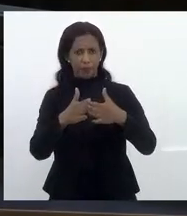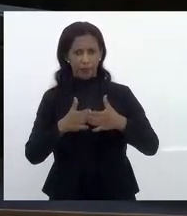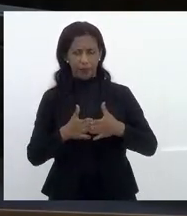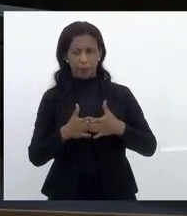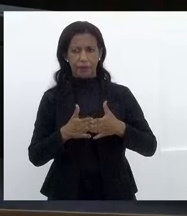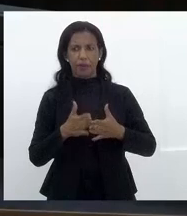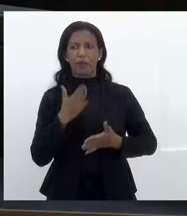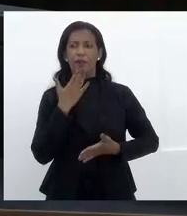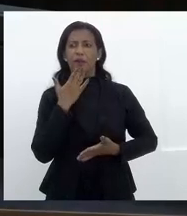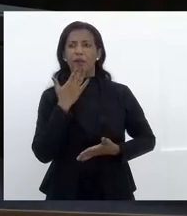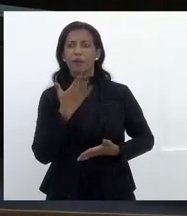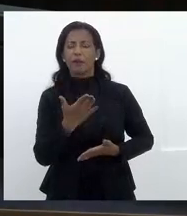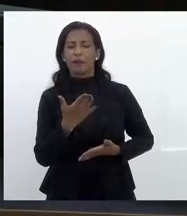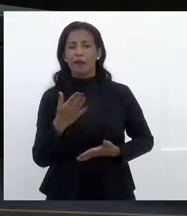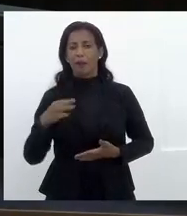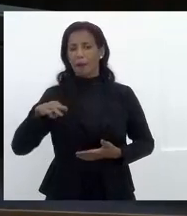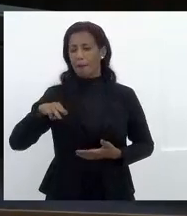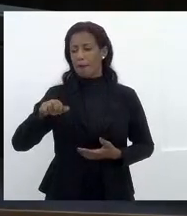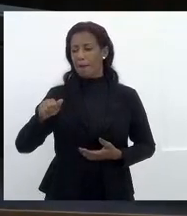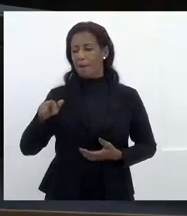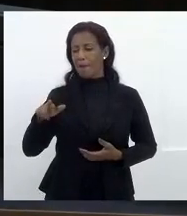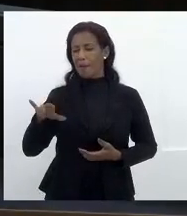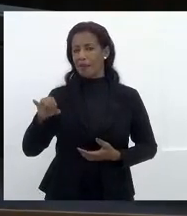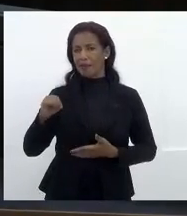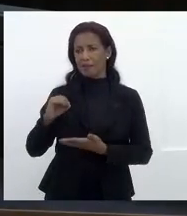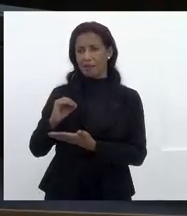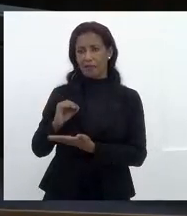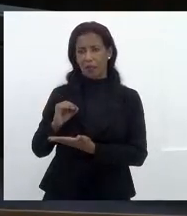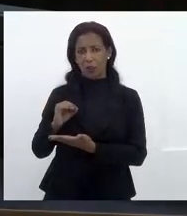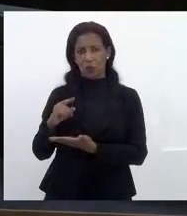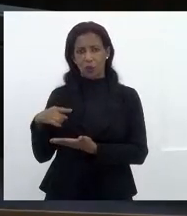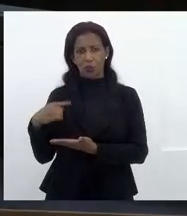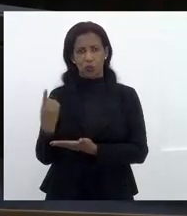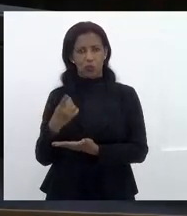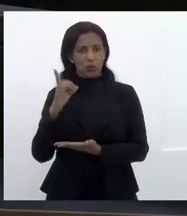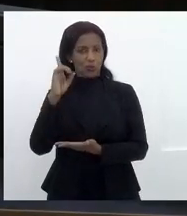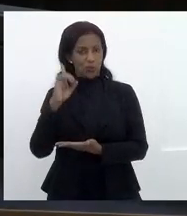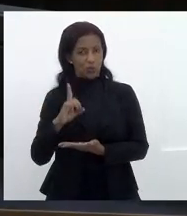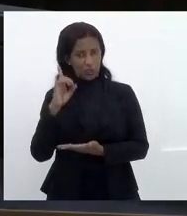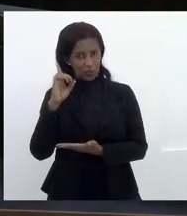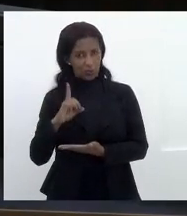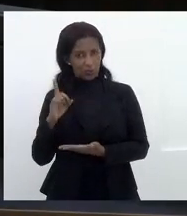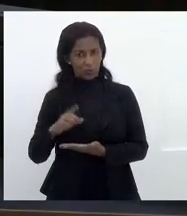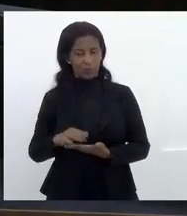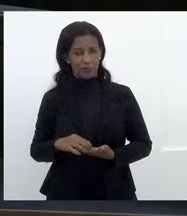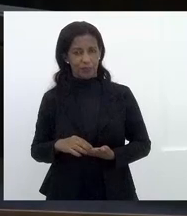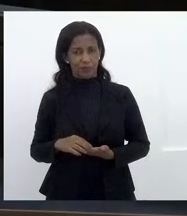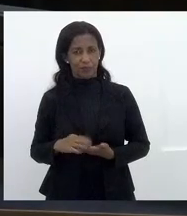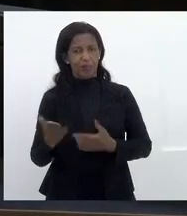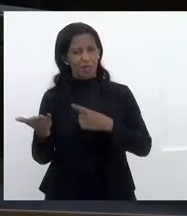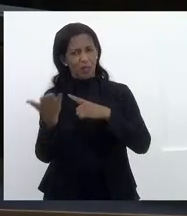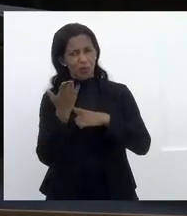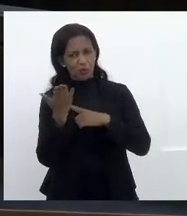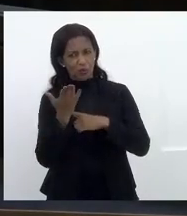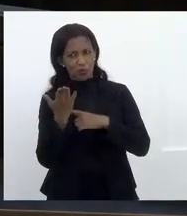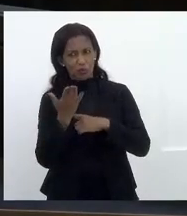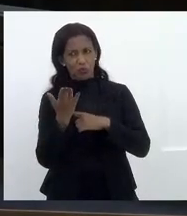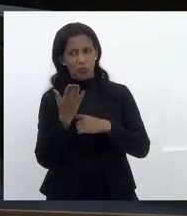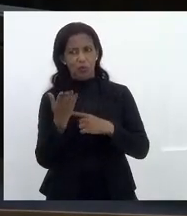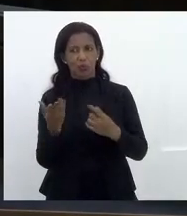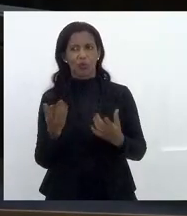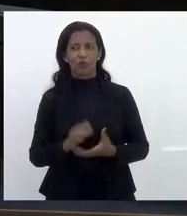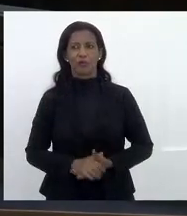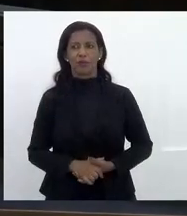eu vou pedir Marcelo fresteiro que o nosso diretor de Seguridade tá aqui ajudou muito